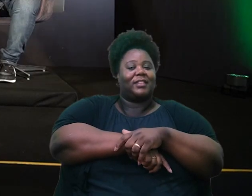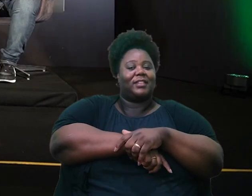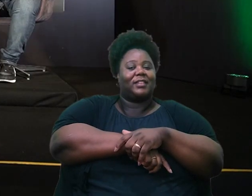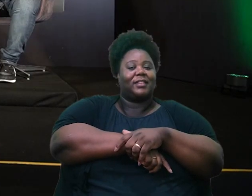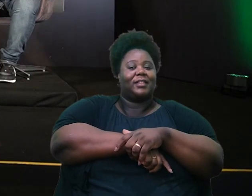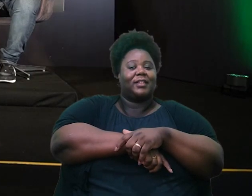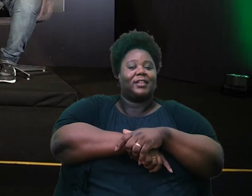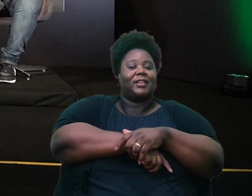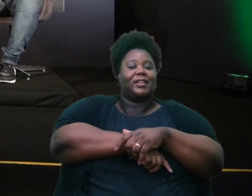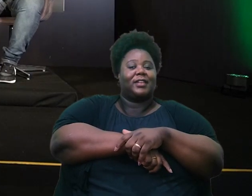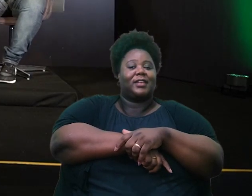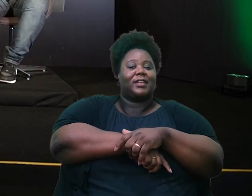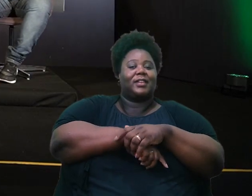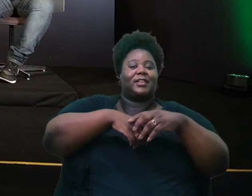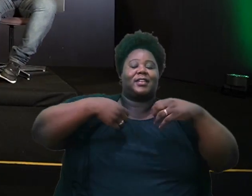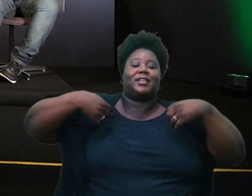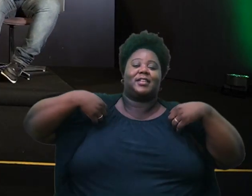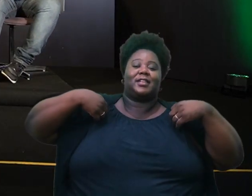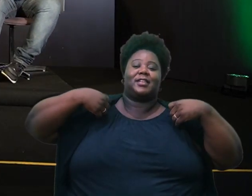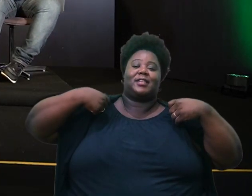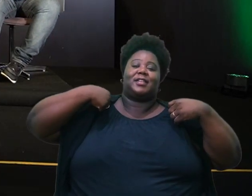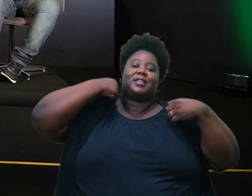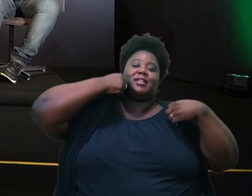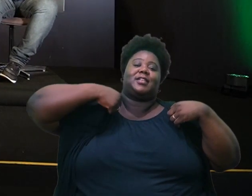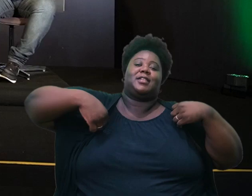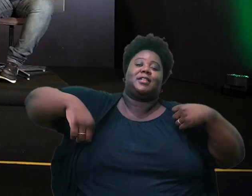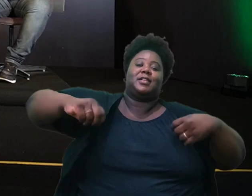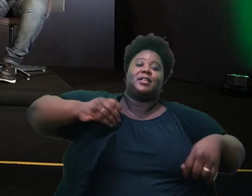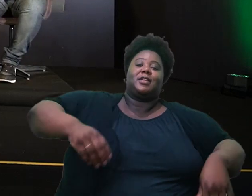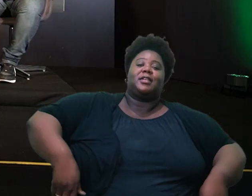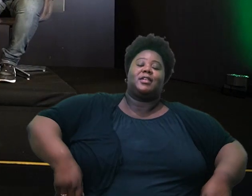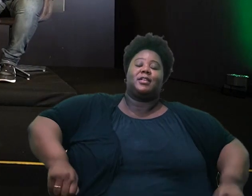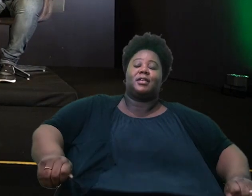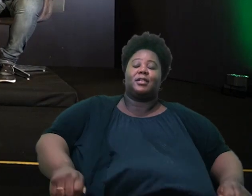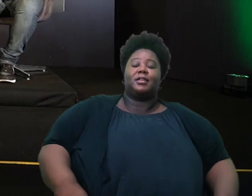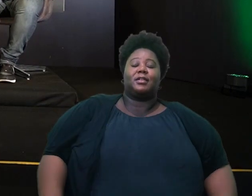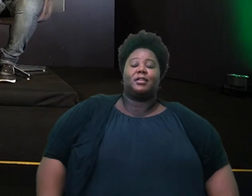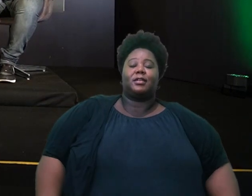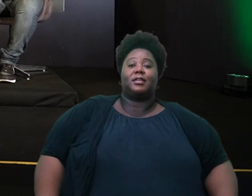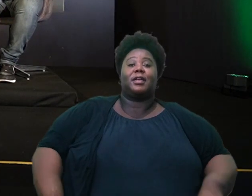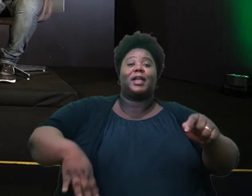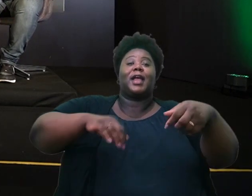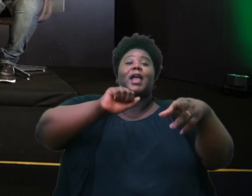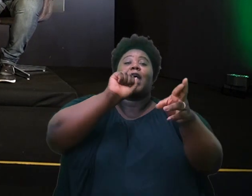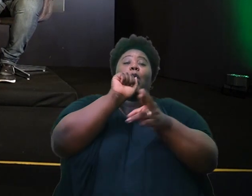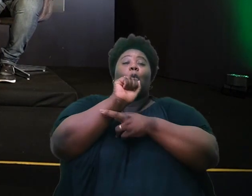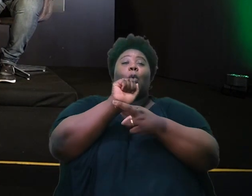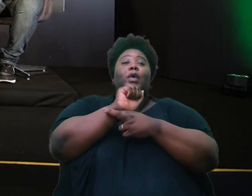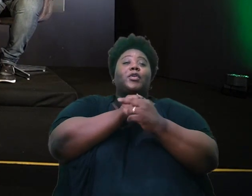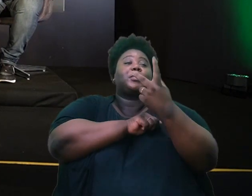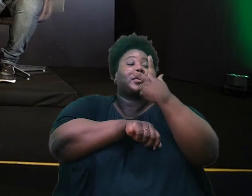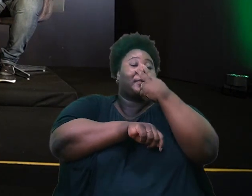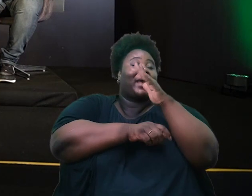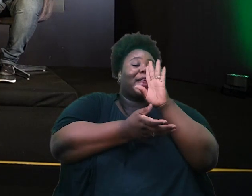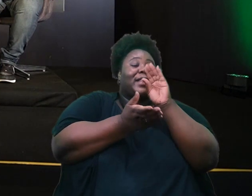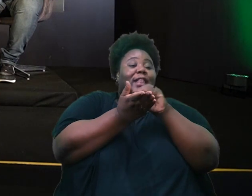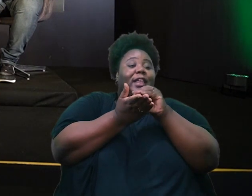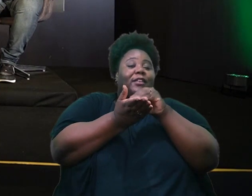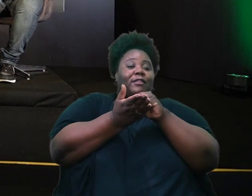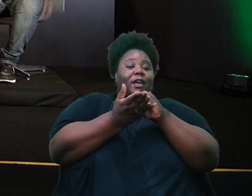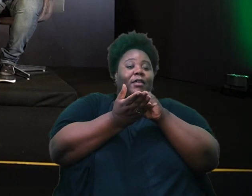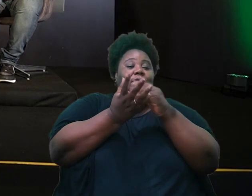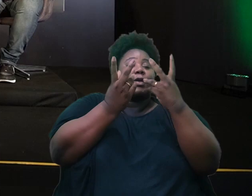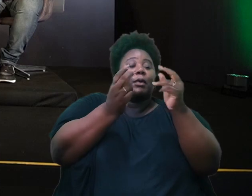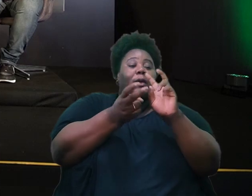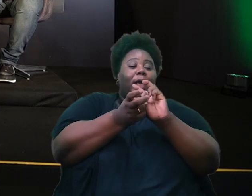A síncope é aquela batida do tempo que parece faltar, como na